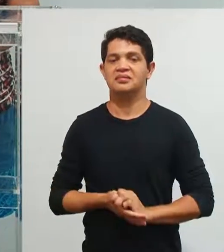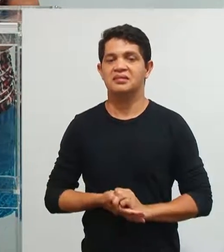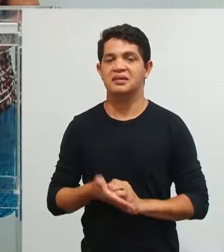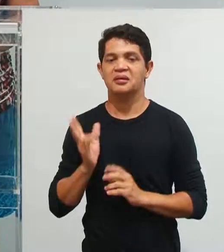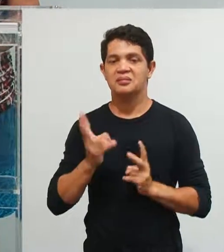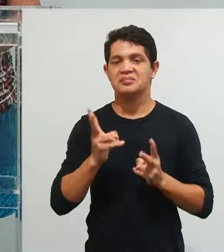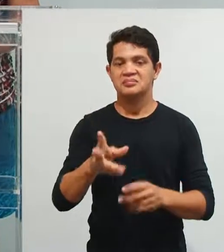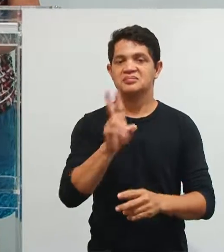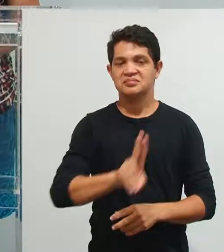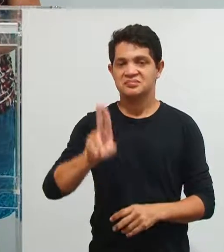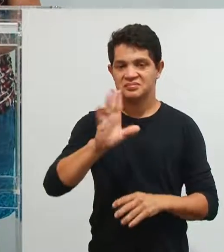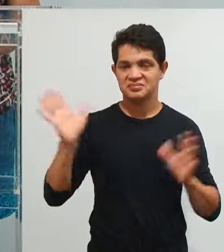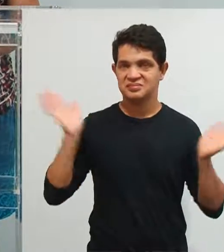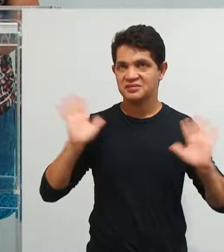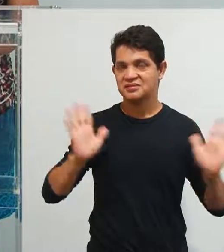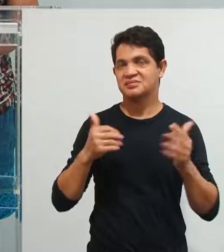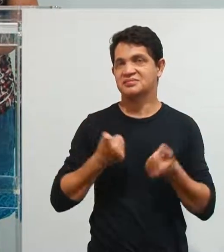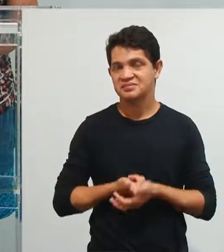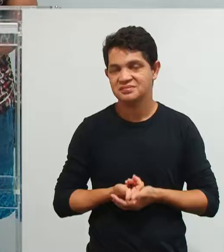nos vemos. Até lá!